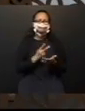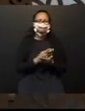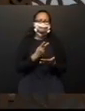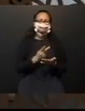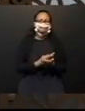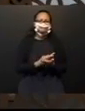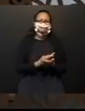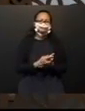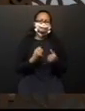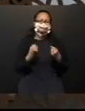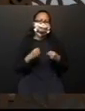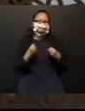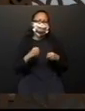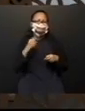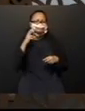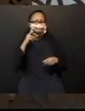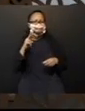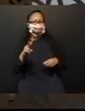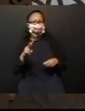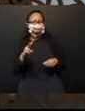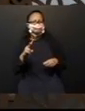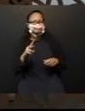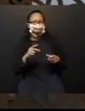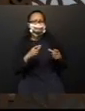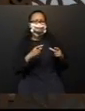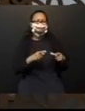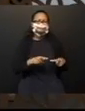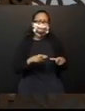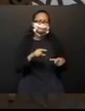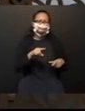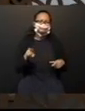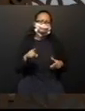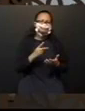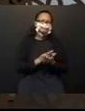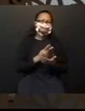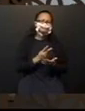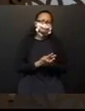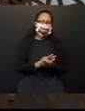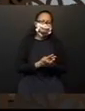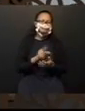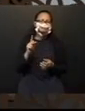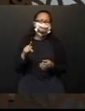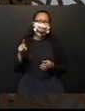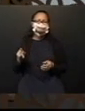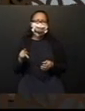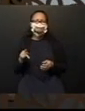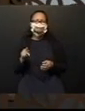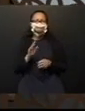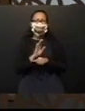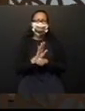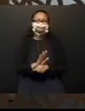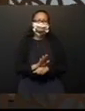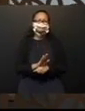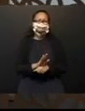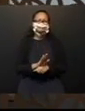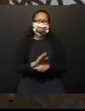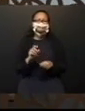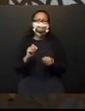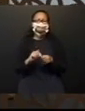precisa ver onde vocês erraram para auxiliar. Então, faça de forma nítida, né? Faça as contas no caderno